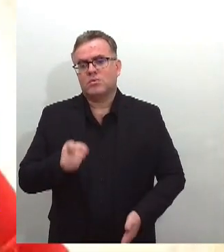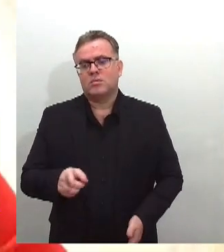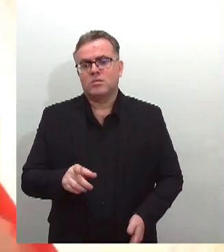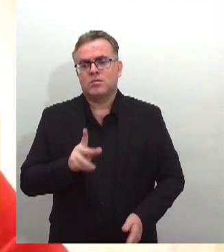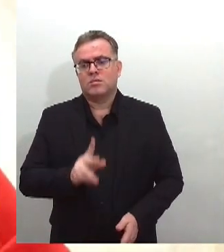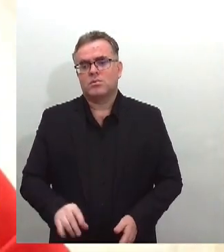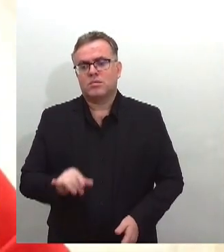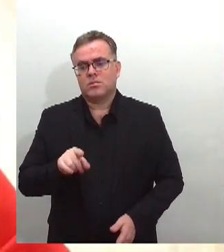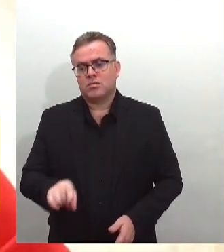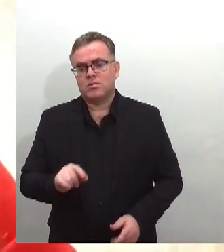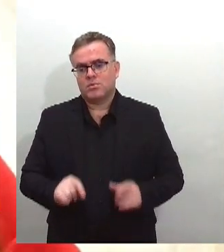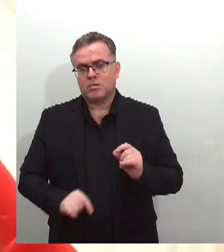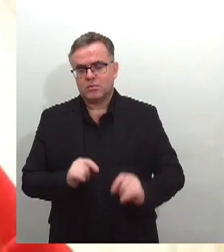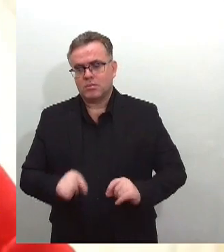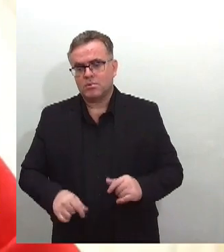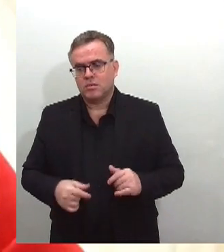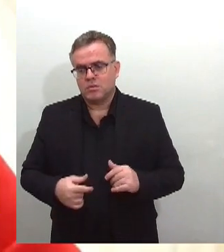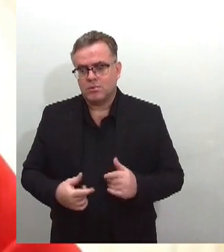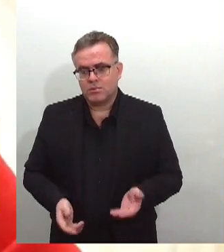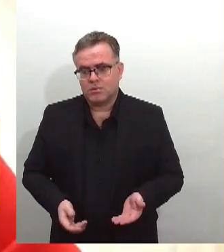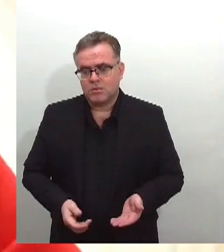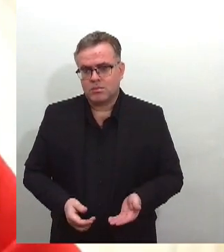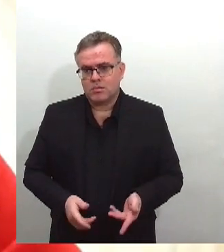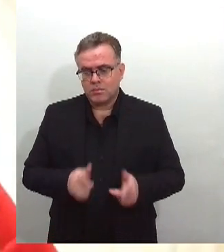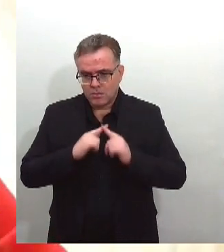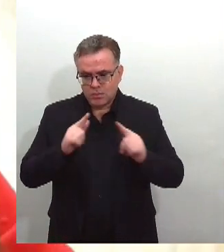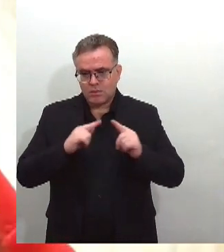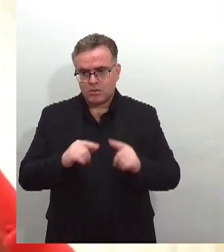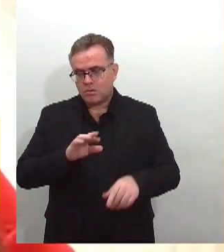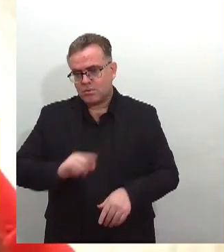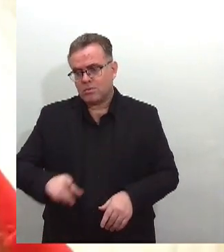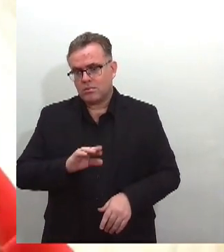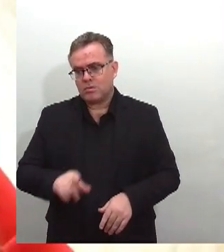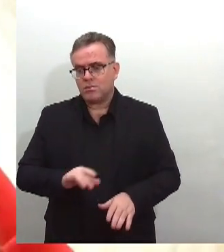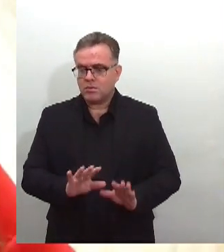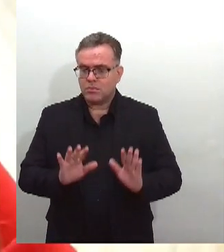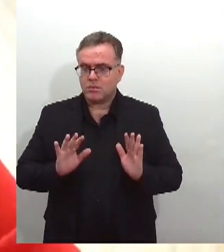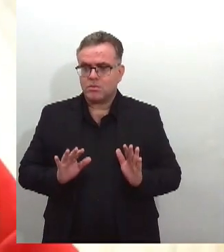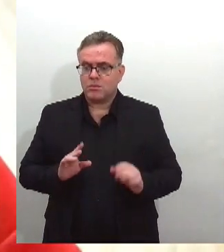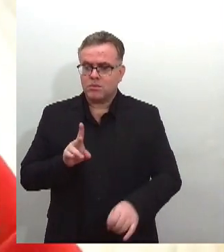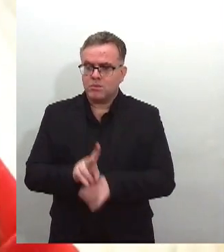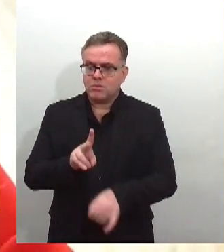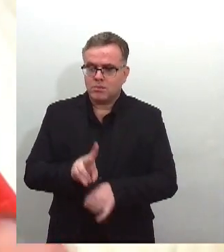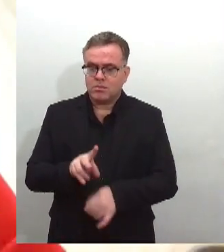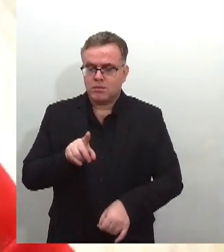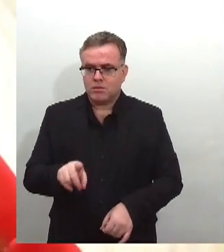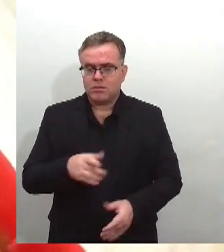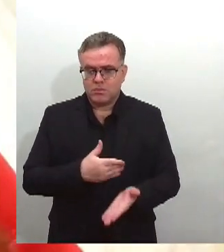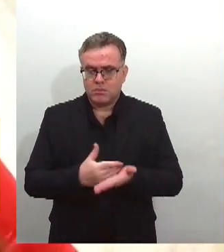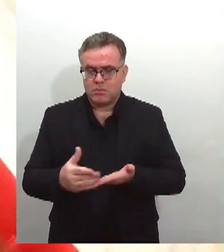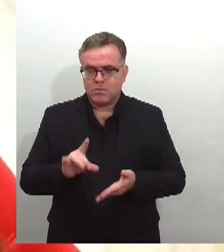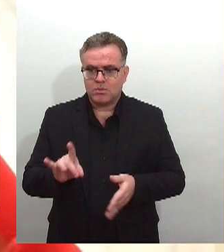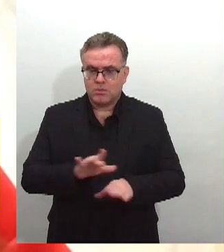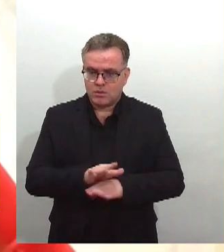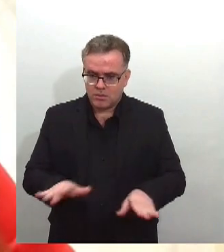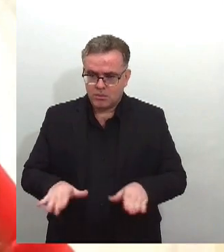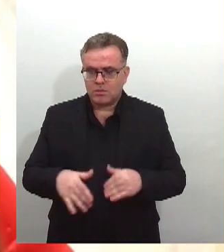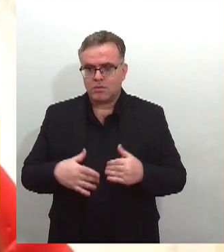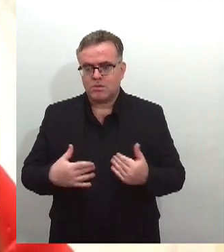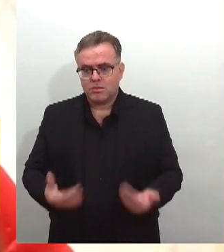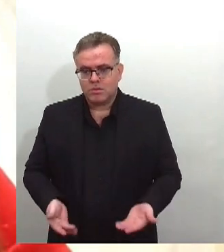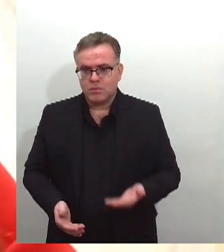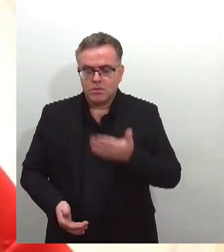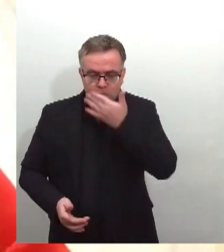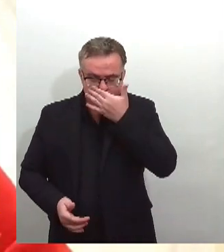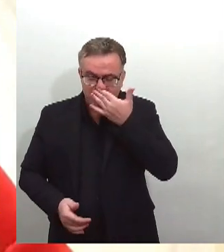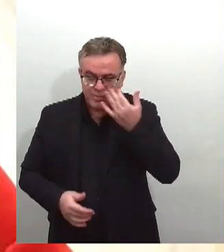marido, com que o companheiro seja denunciado. E não será. Ela será cuidada inicialmente. Só então, se for do desejo dela,